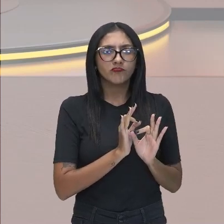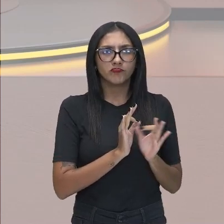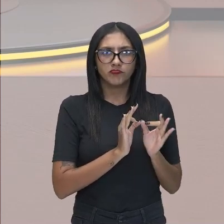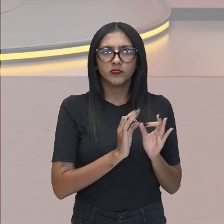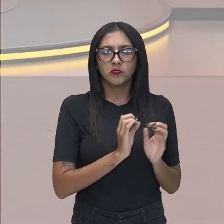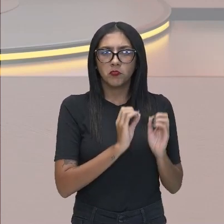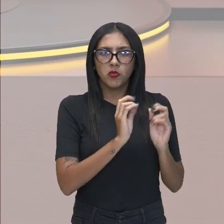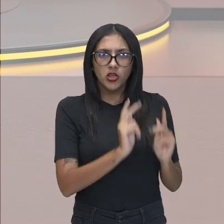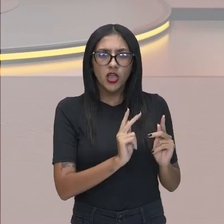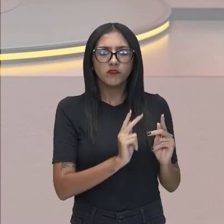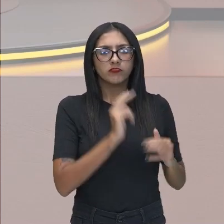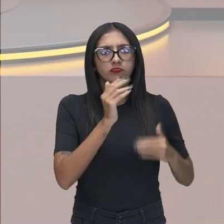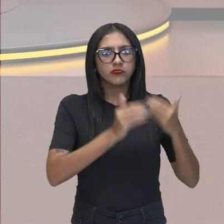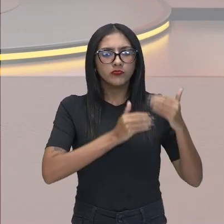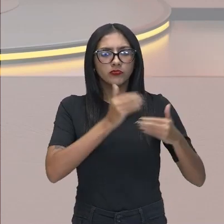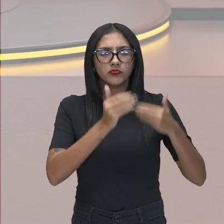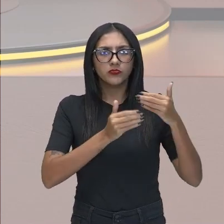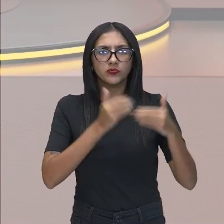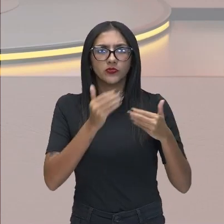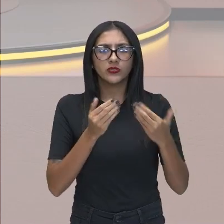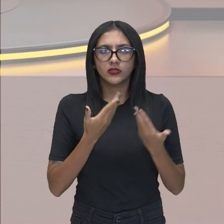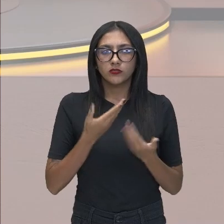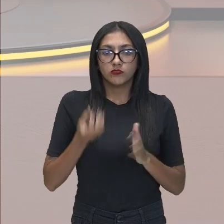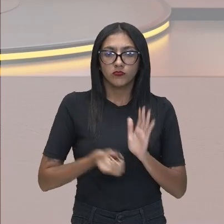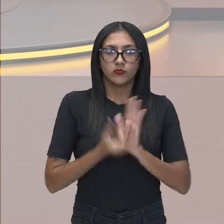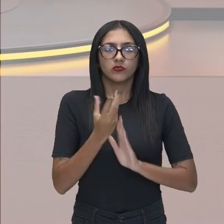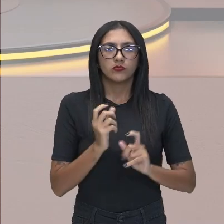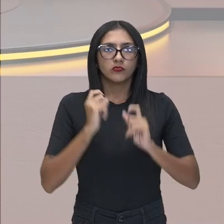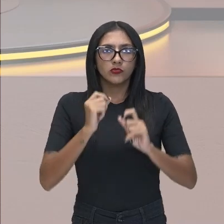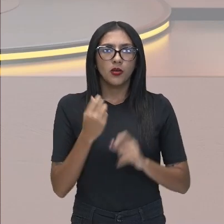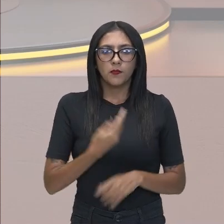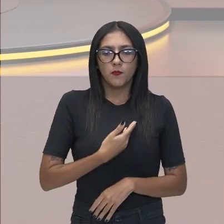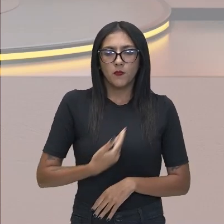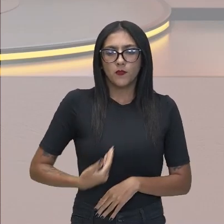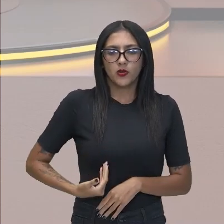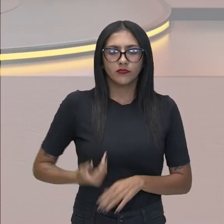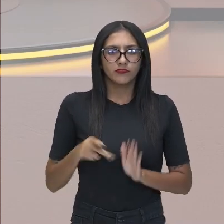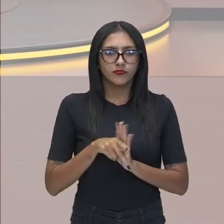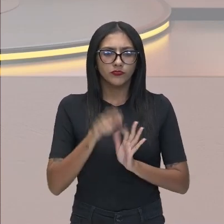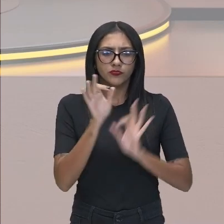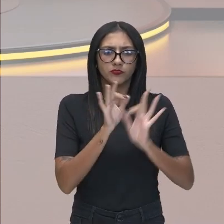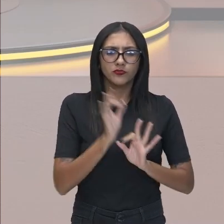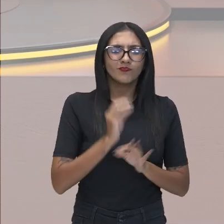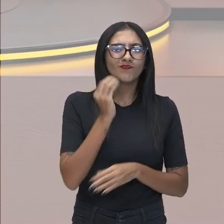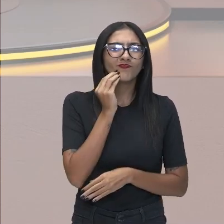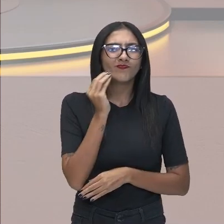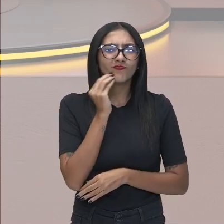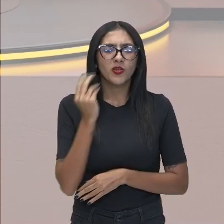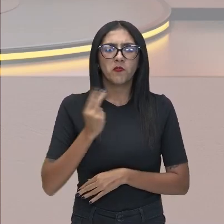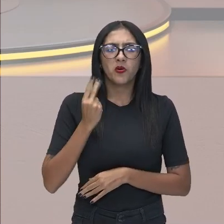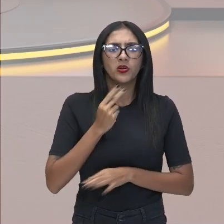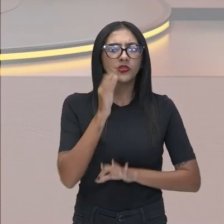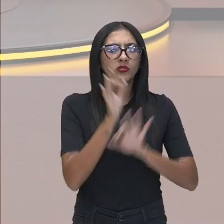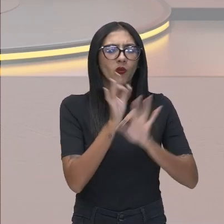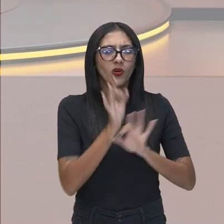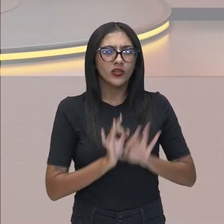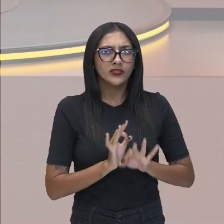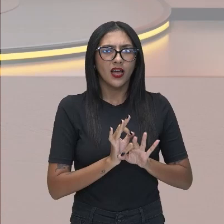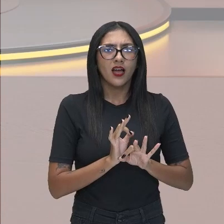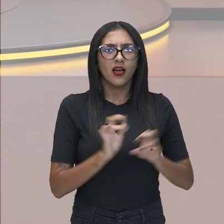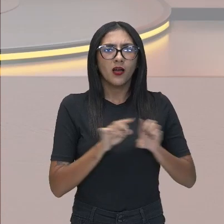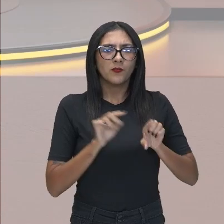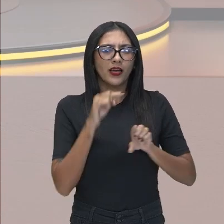que surgem as políticas públicas para tentar, né, organizar aquilo que já